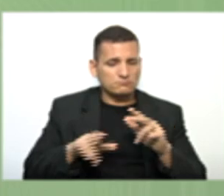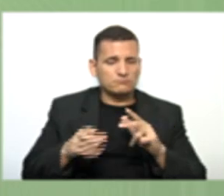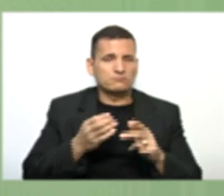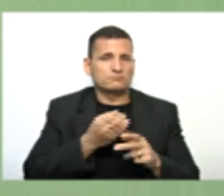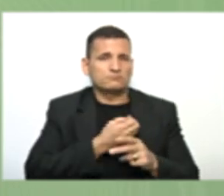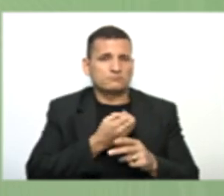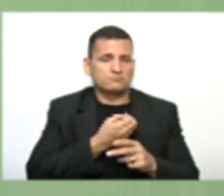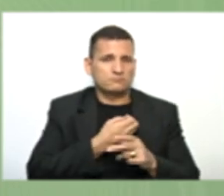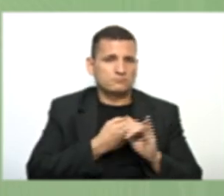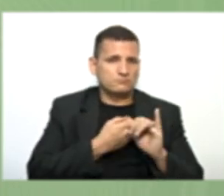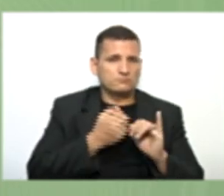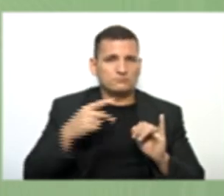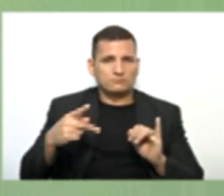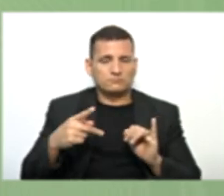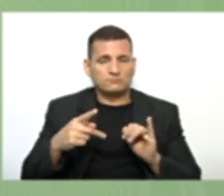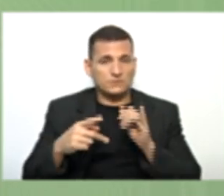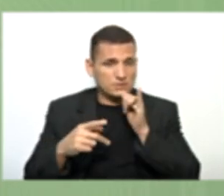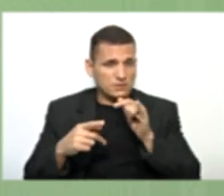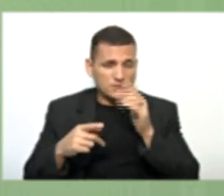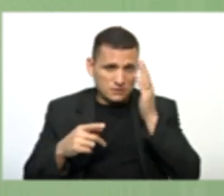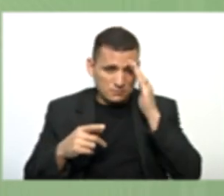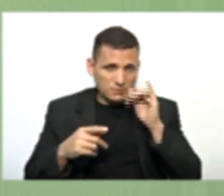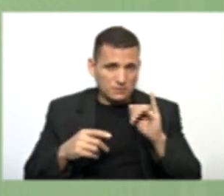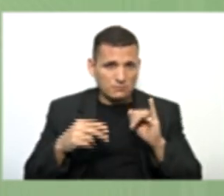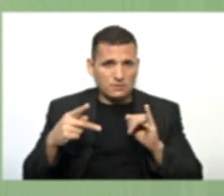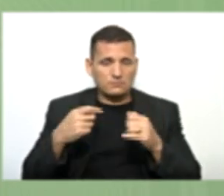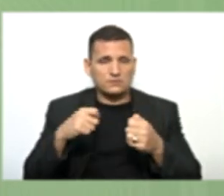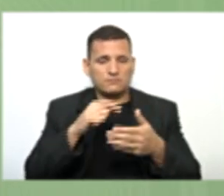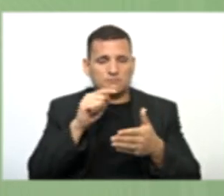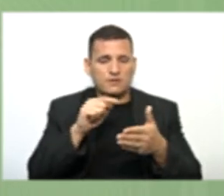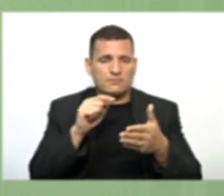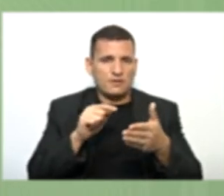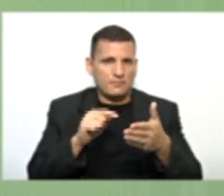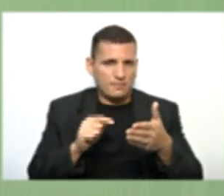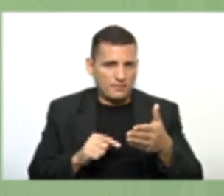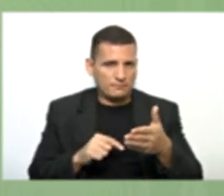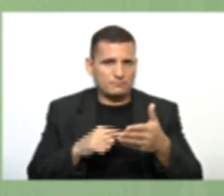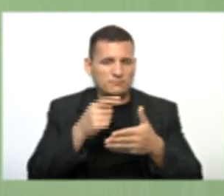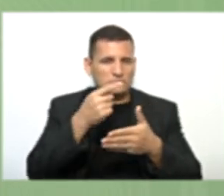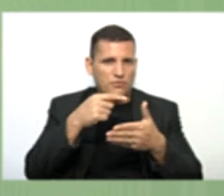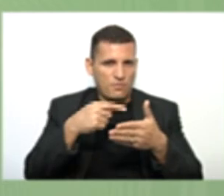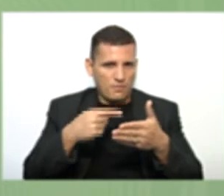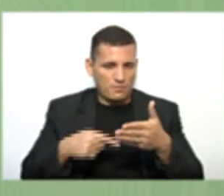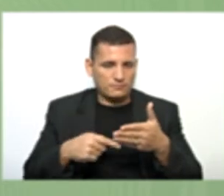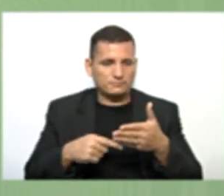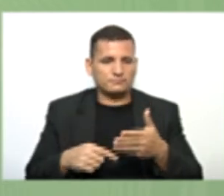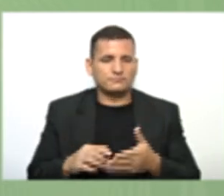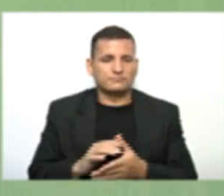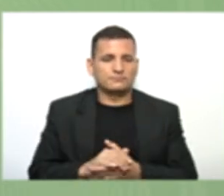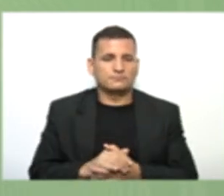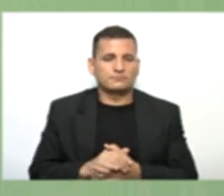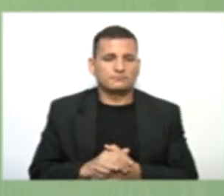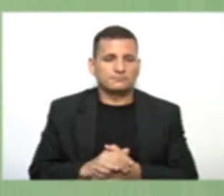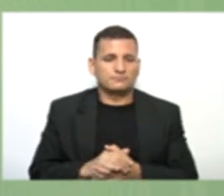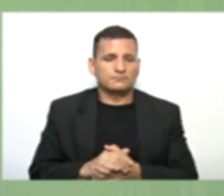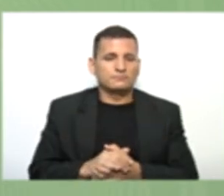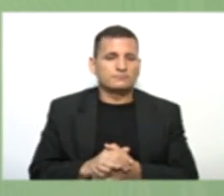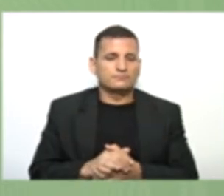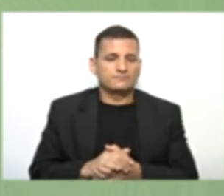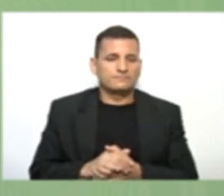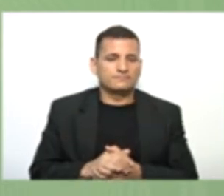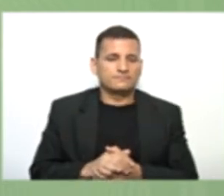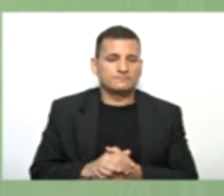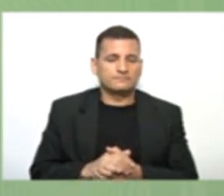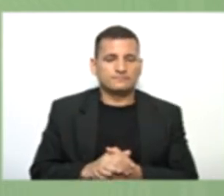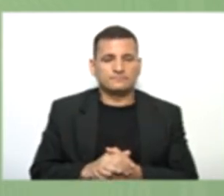outro. Para que ele possa diferenciar, ele tem que percorrer item por item. Senão, não vai dar certo. Para i em n,